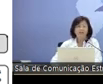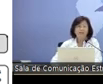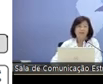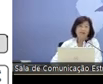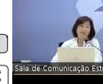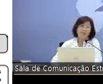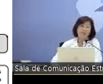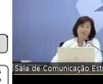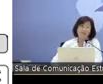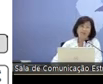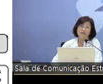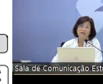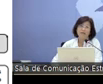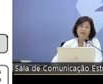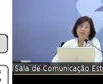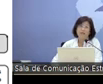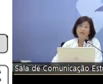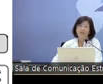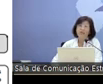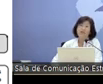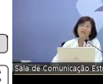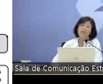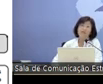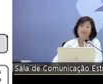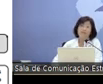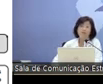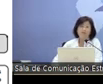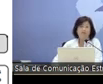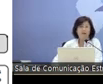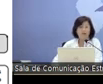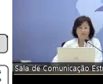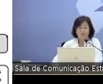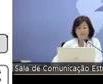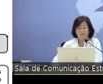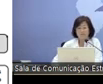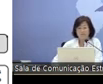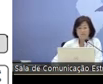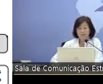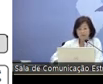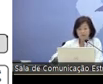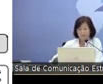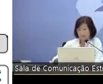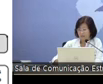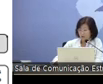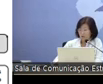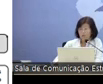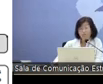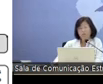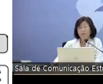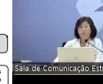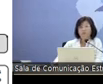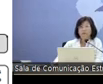já é a data da evidência do critério cdc e modificado o